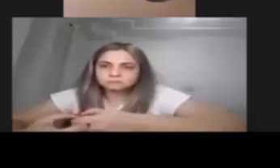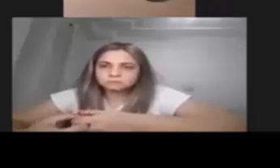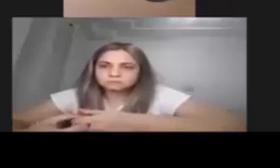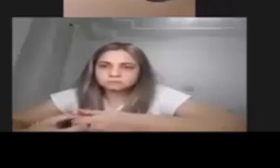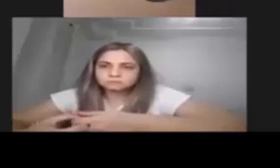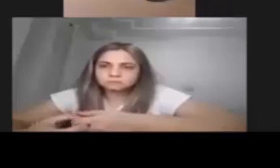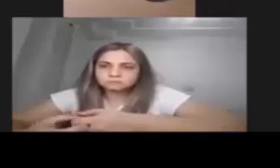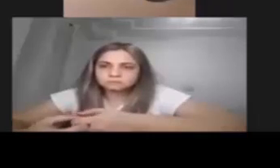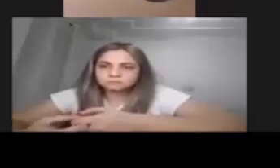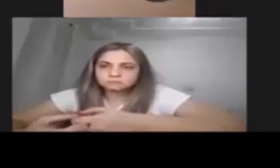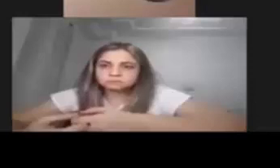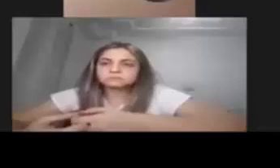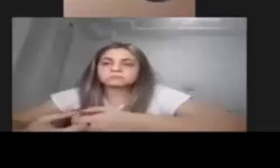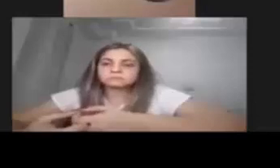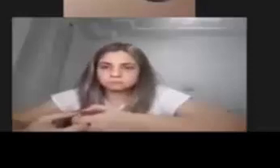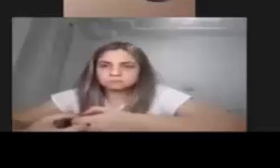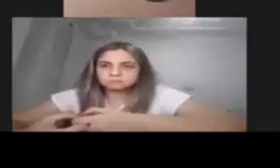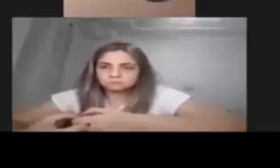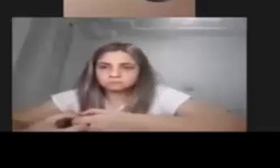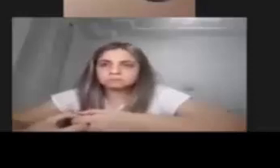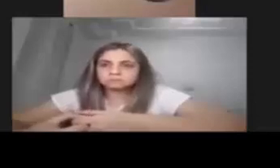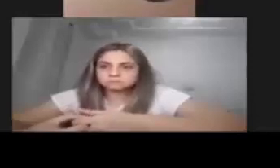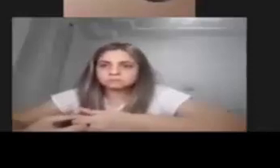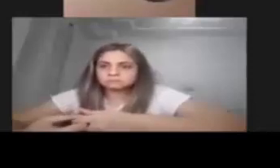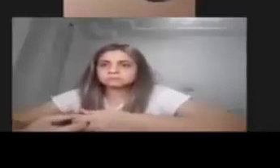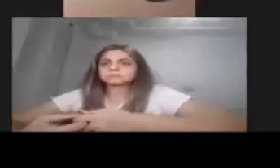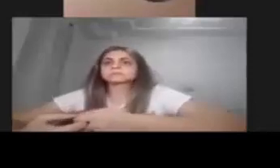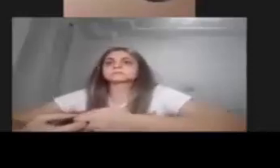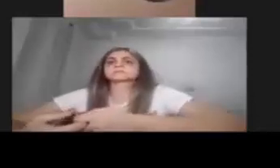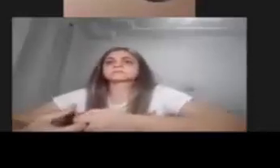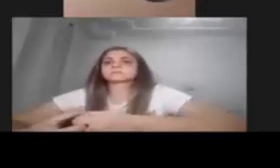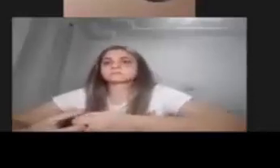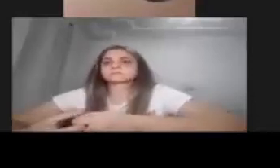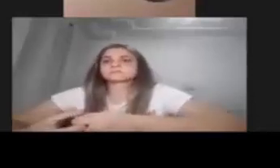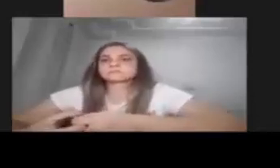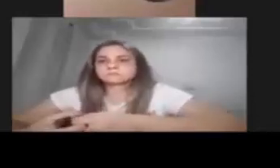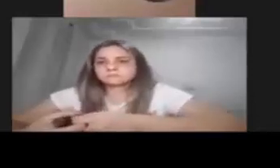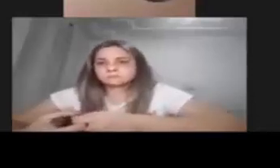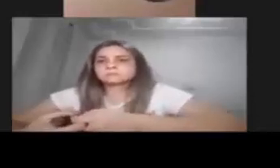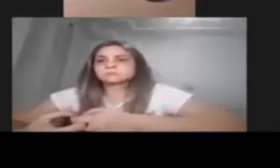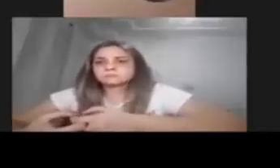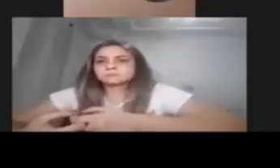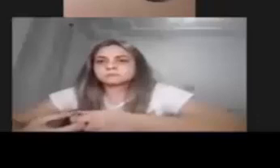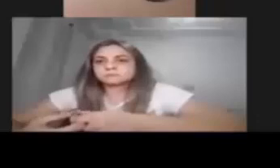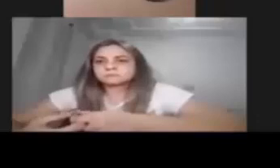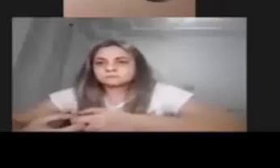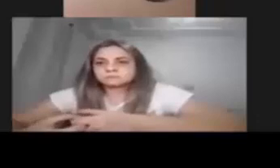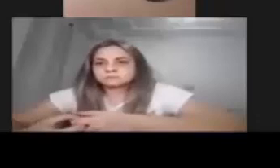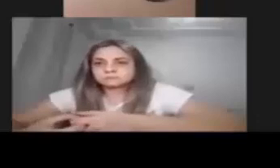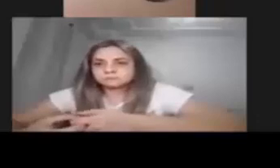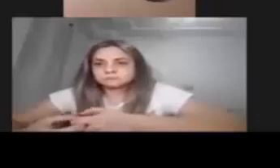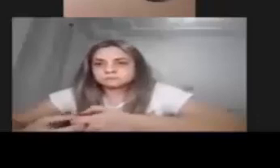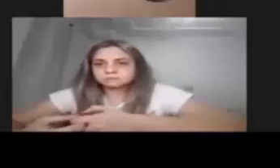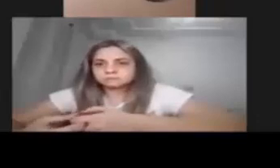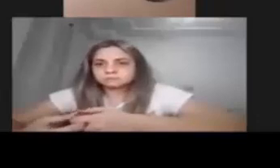na ressurreição serei revestido dessa habitação que o texto diz que é celestial se todavia fomos encontrados